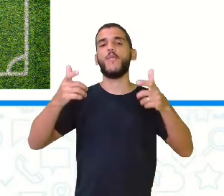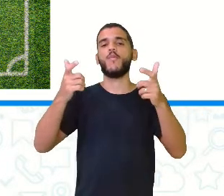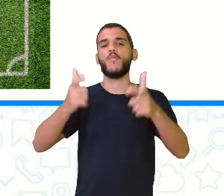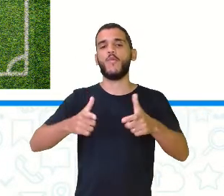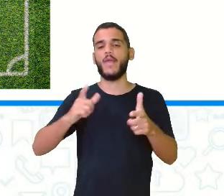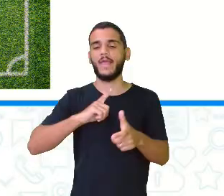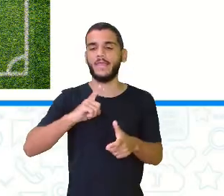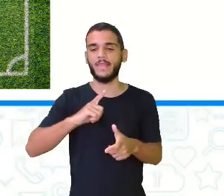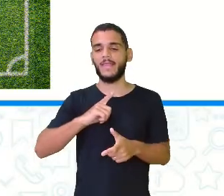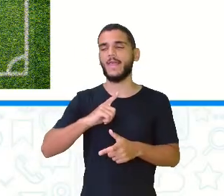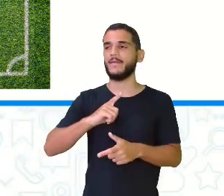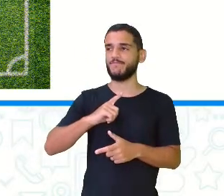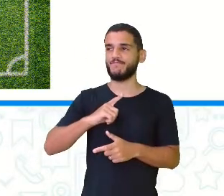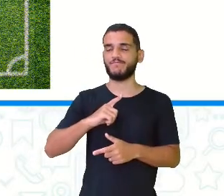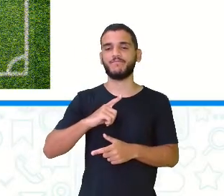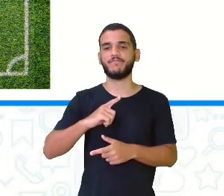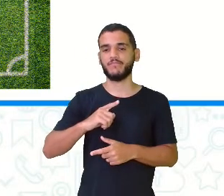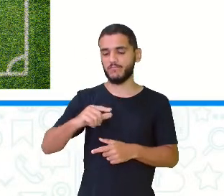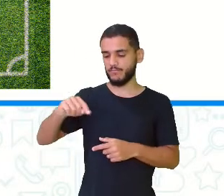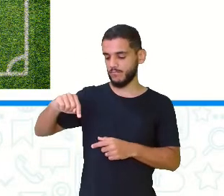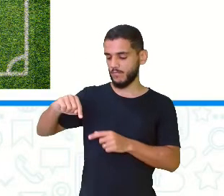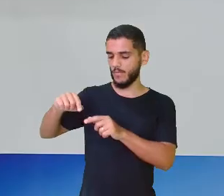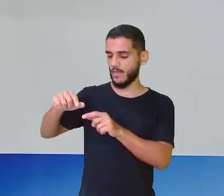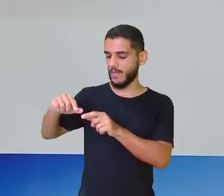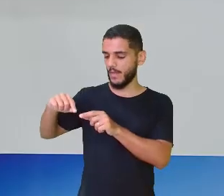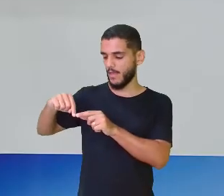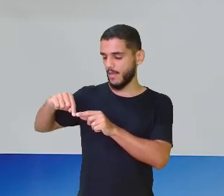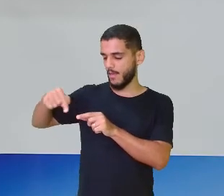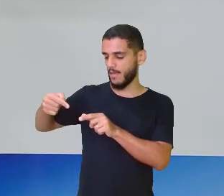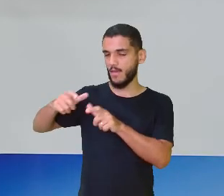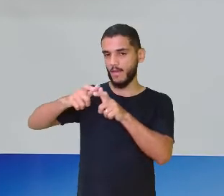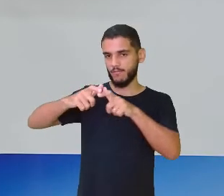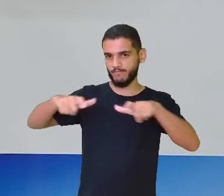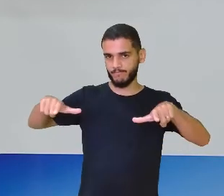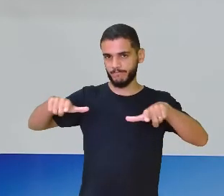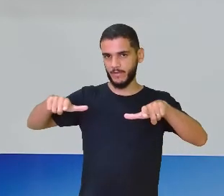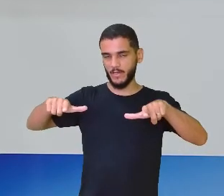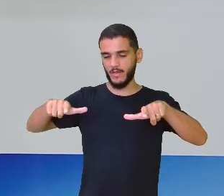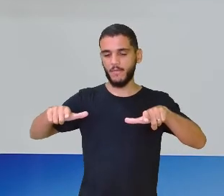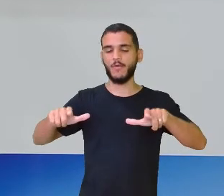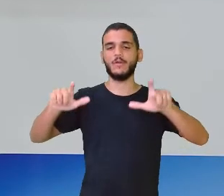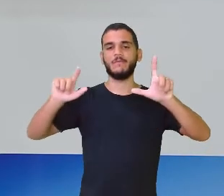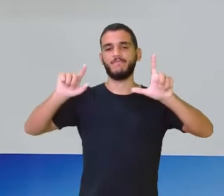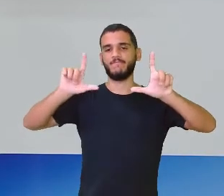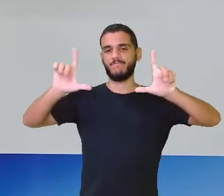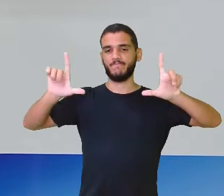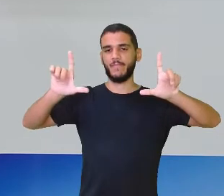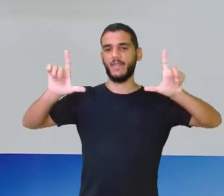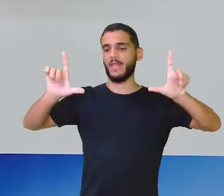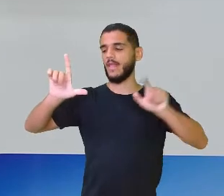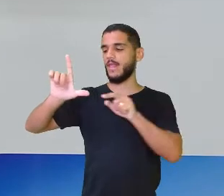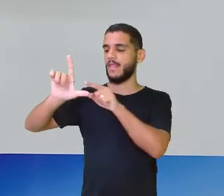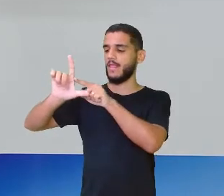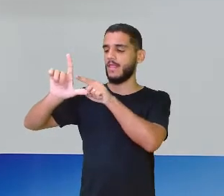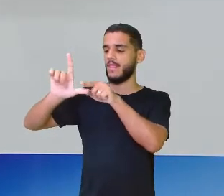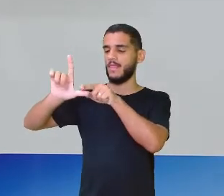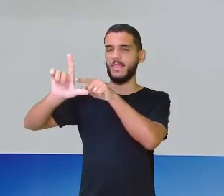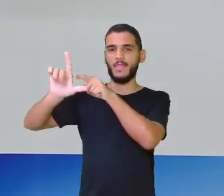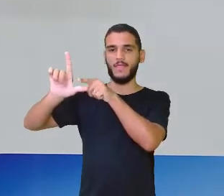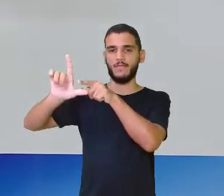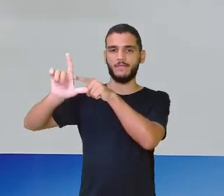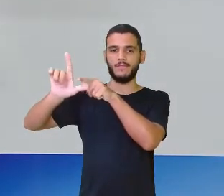Eu tenho até uma marcação, que é onde a bolinha fica aqui no meio, né? Neste